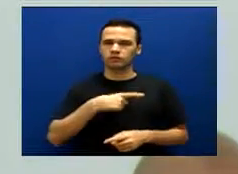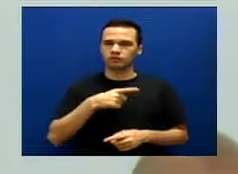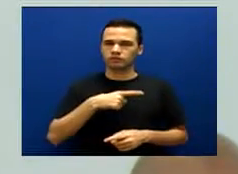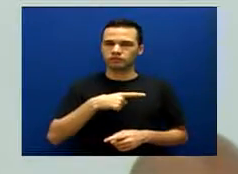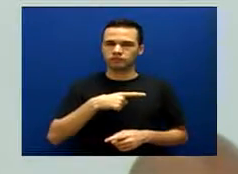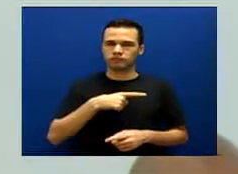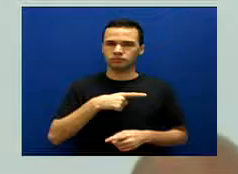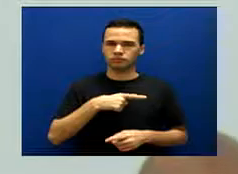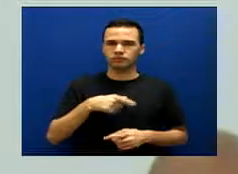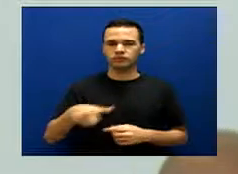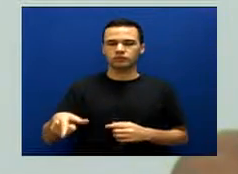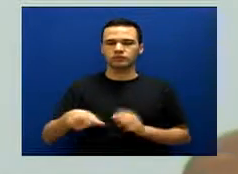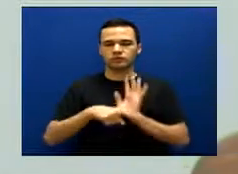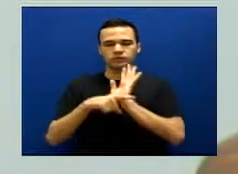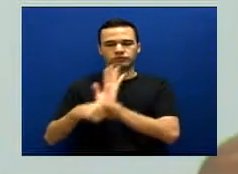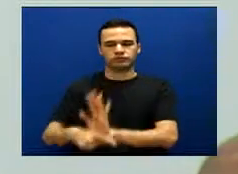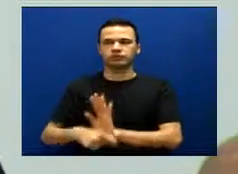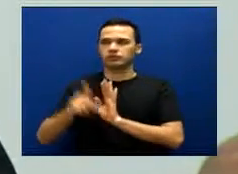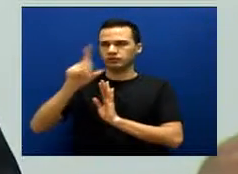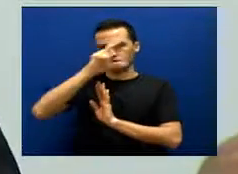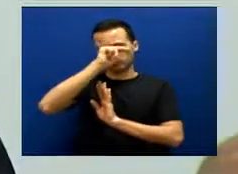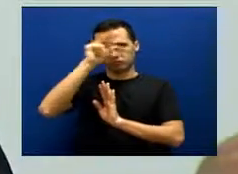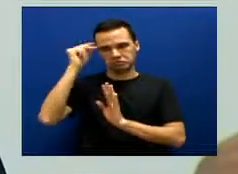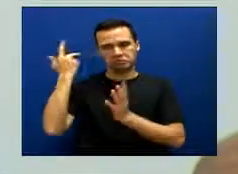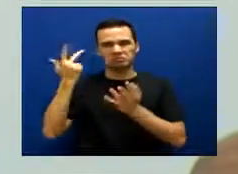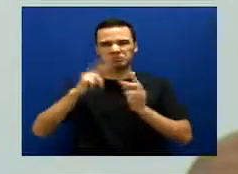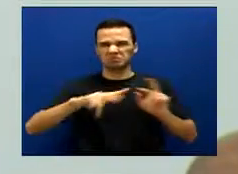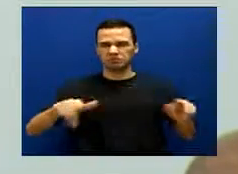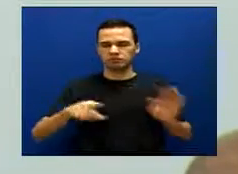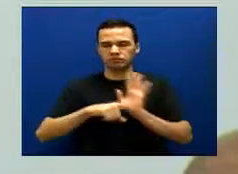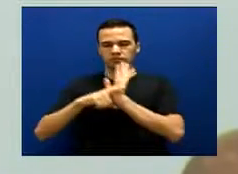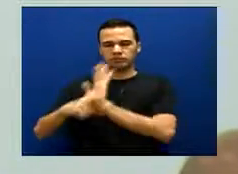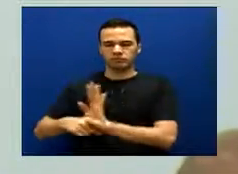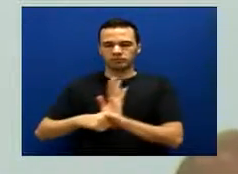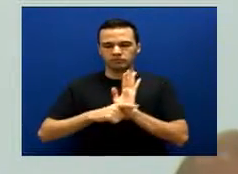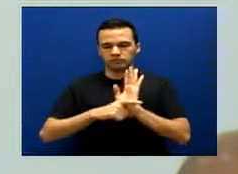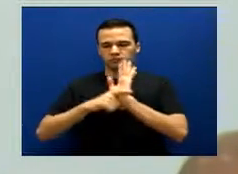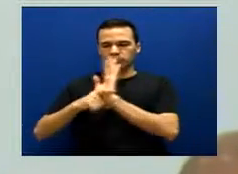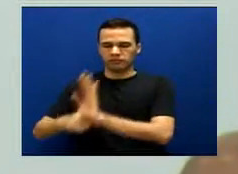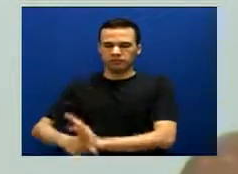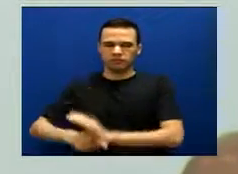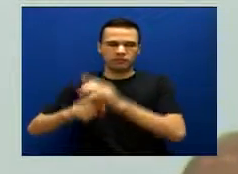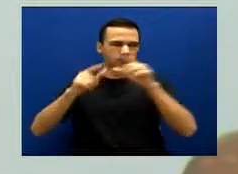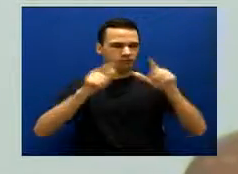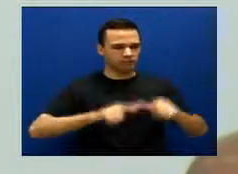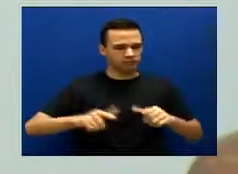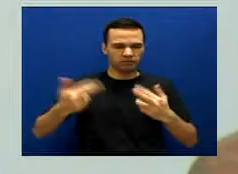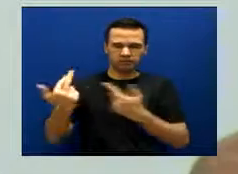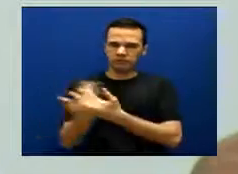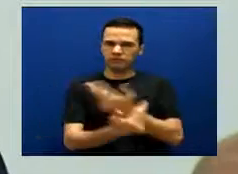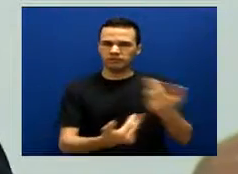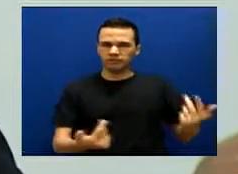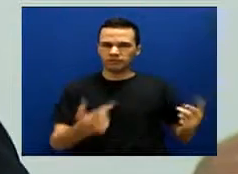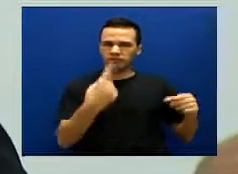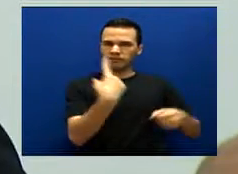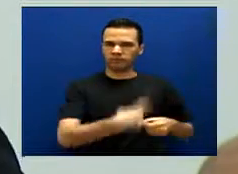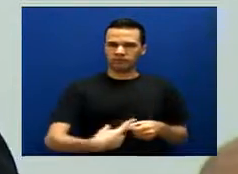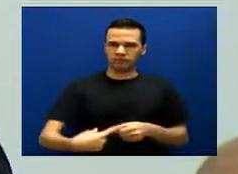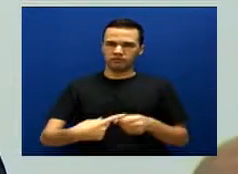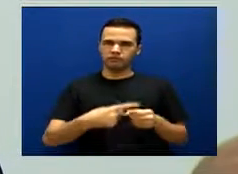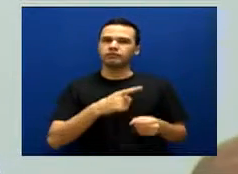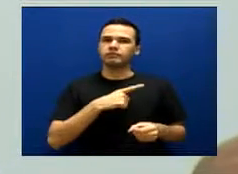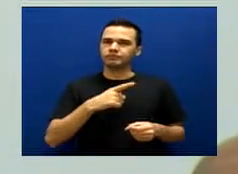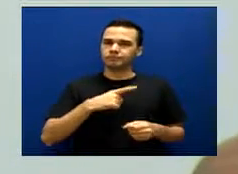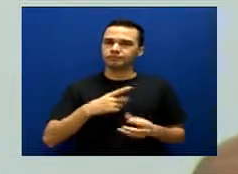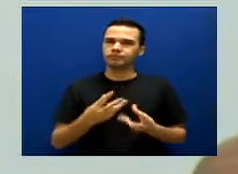se tivesse a parceria do poder público, como em tantos outros locais, nós temos aqui um celeiro